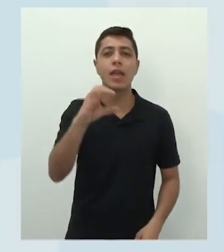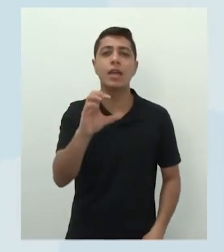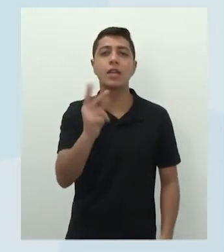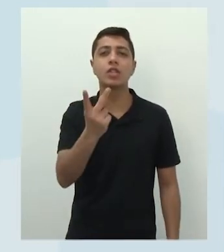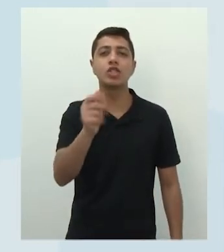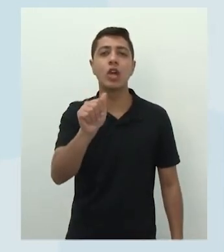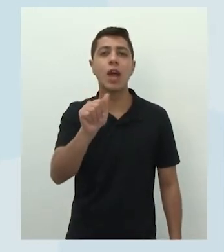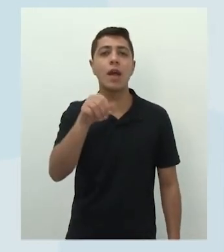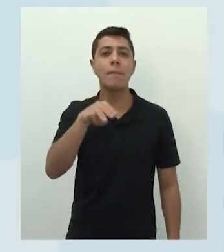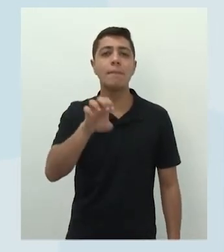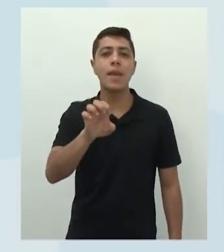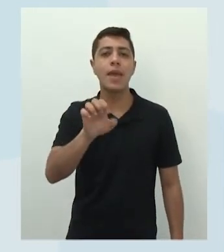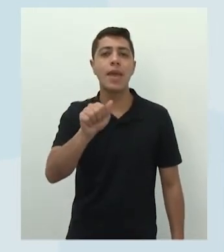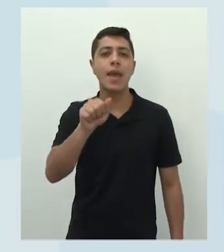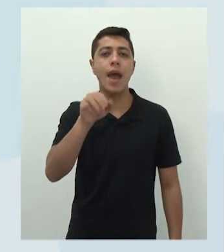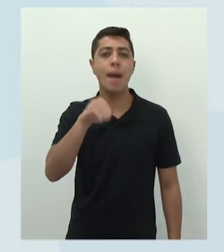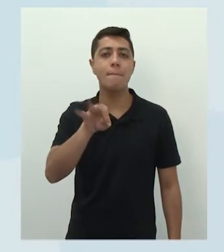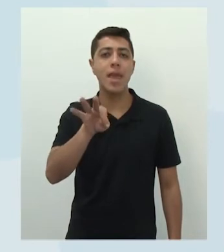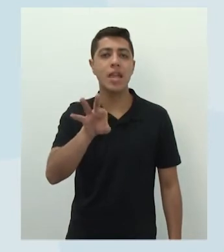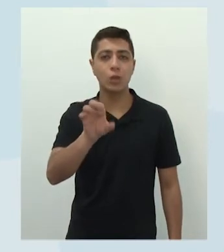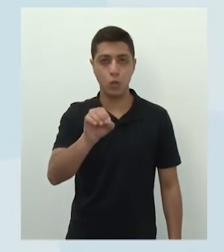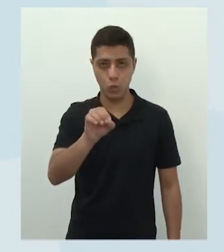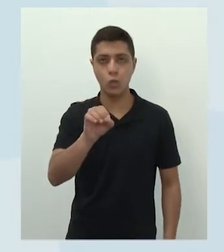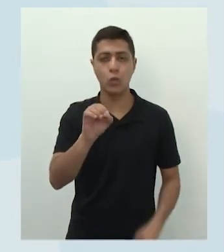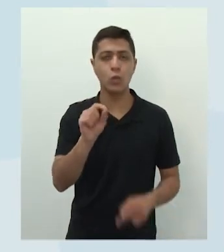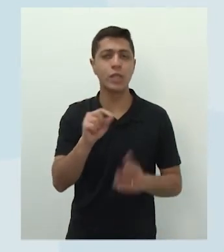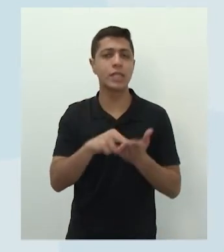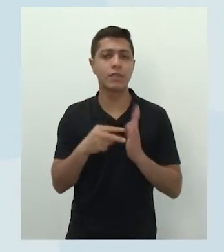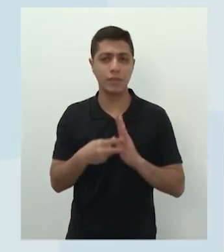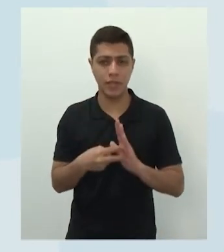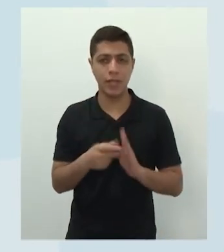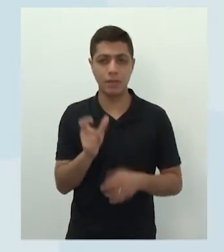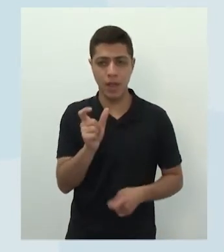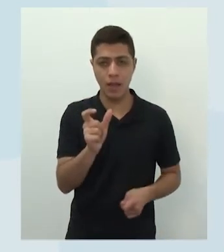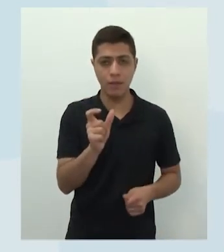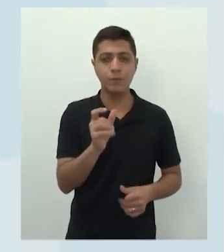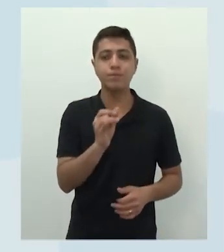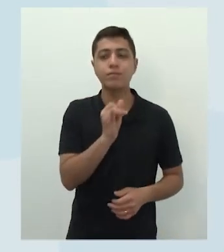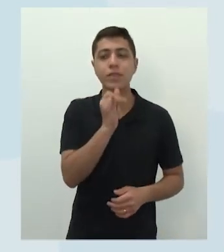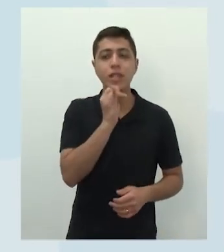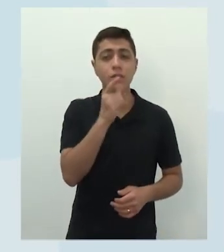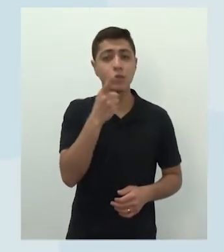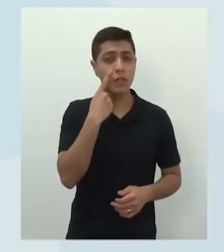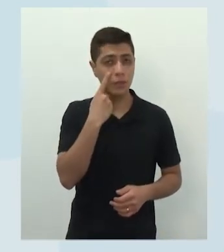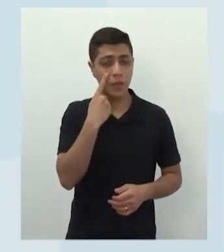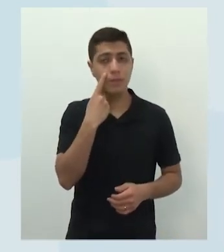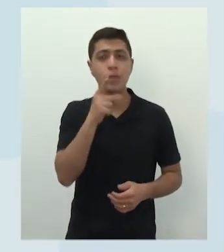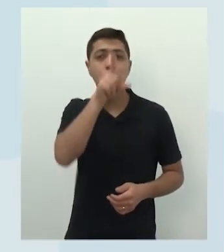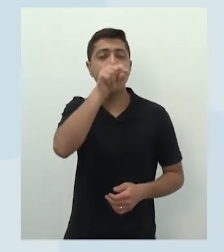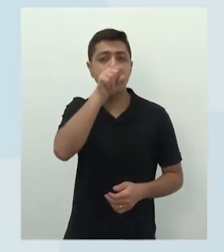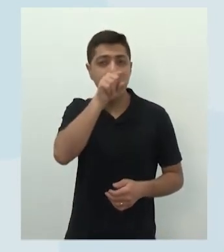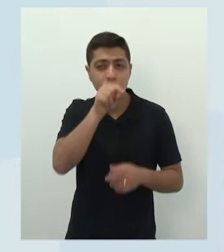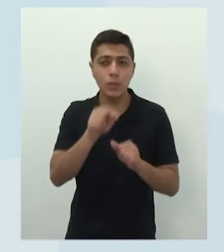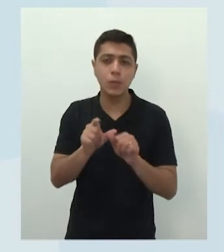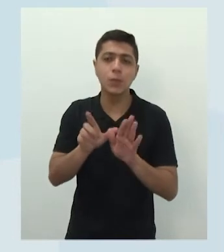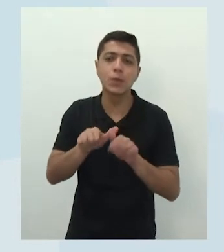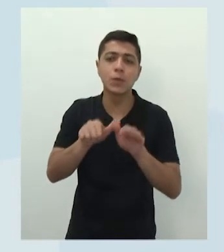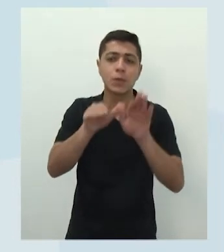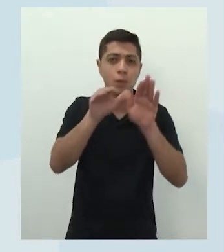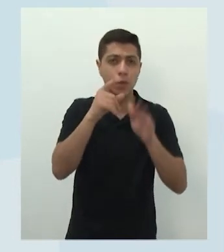você naturalmente escolhe quem você vai acompanhar. Outra fenomenologia da interação, outra característica da interação